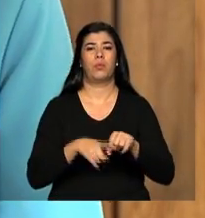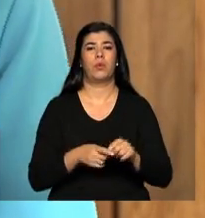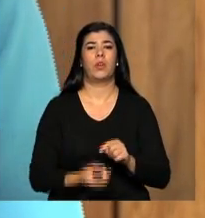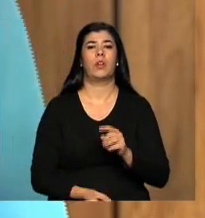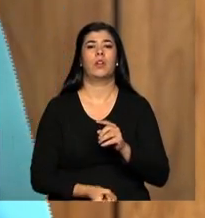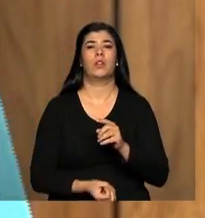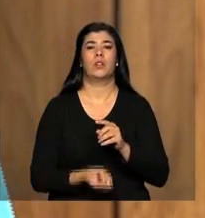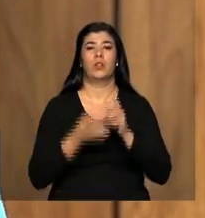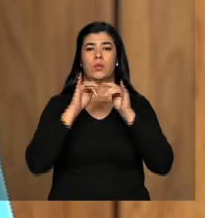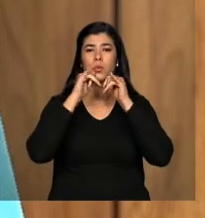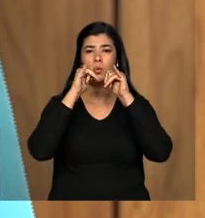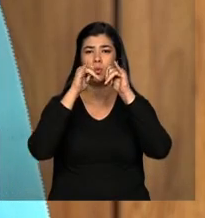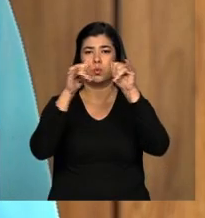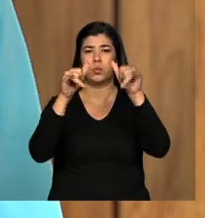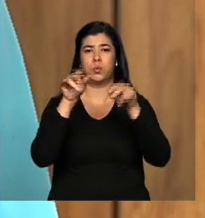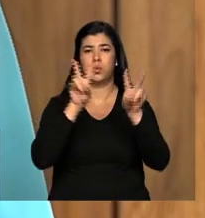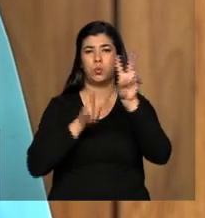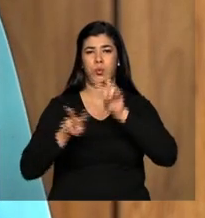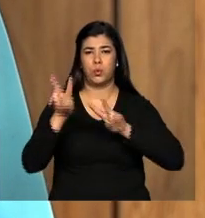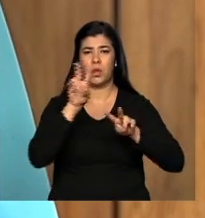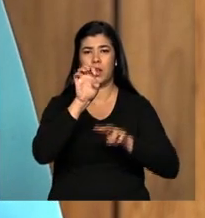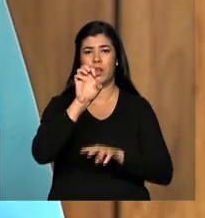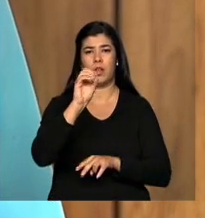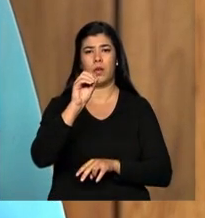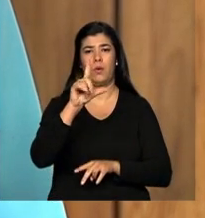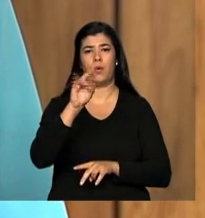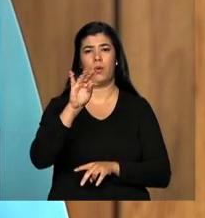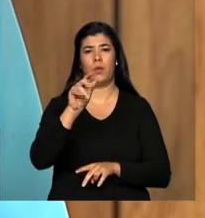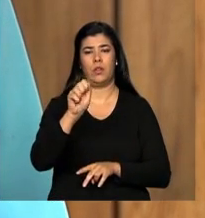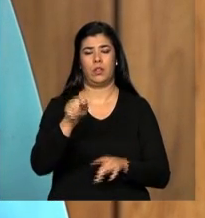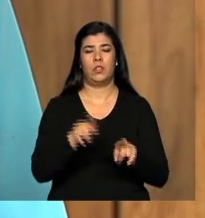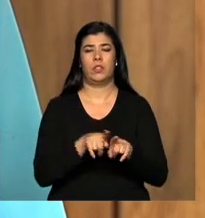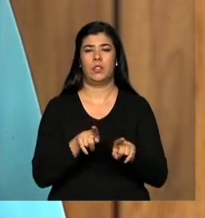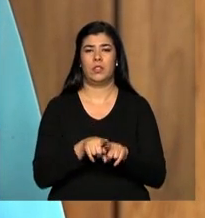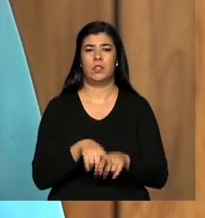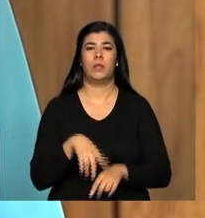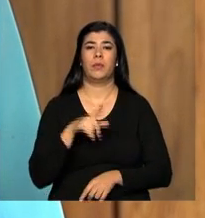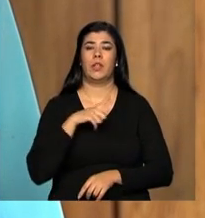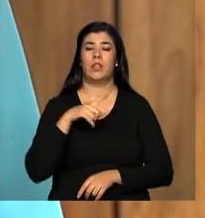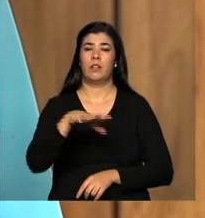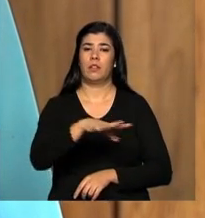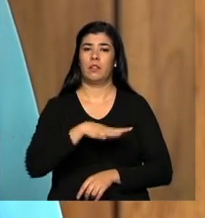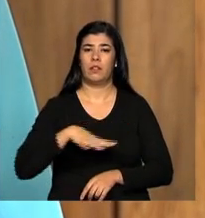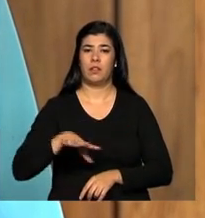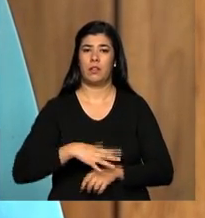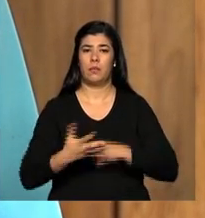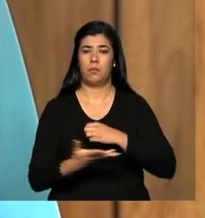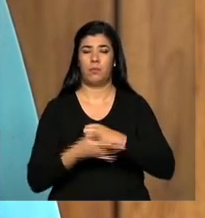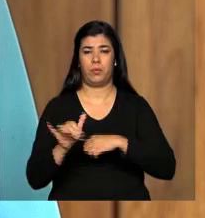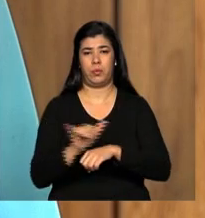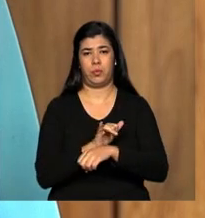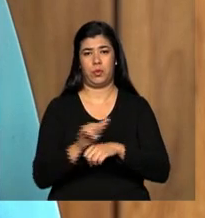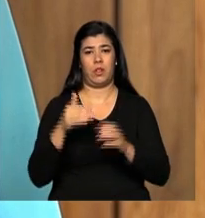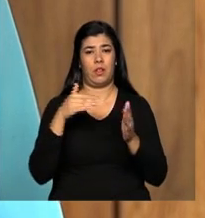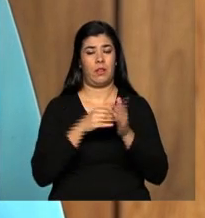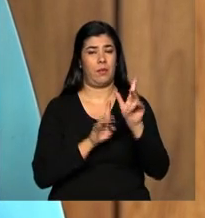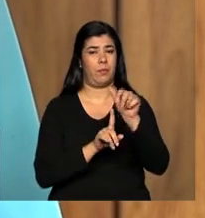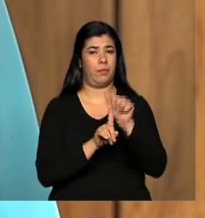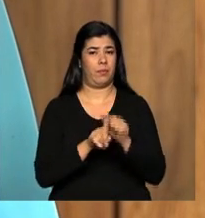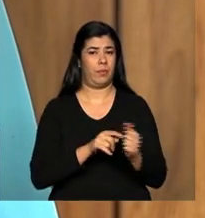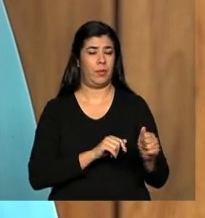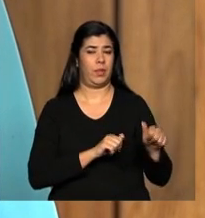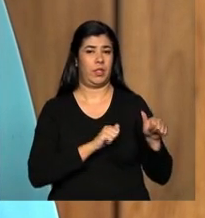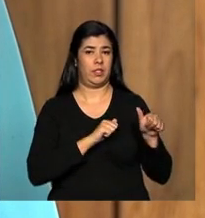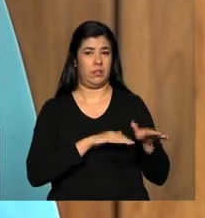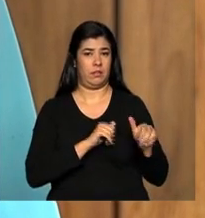eólica. Na área de infraestrutura, deverá ser publicado até setembro o edital de